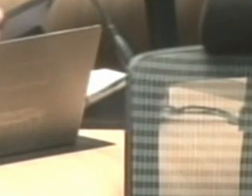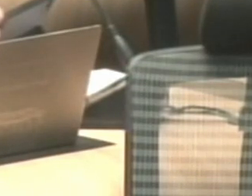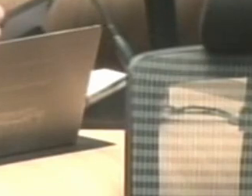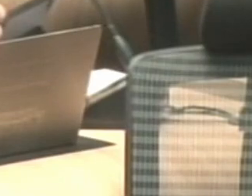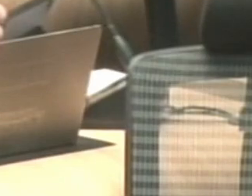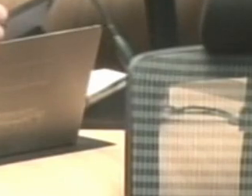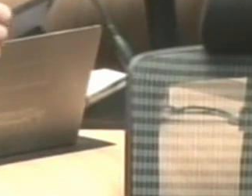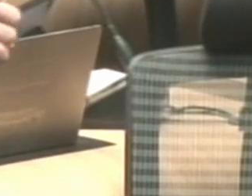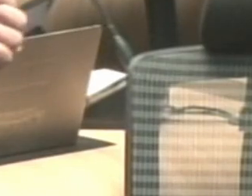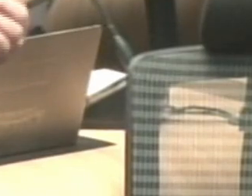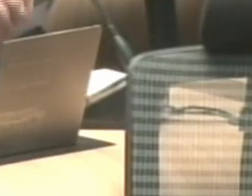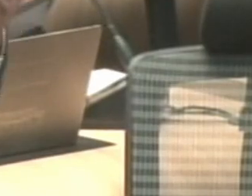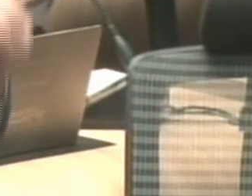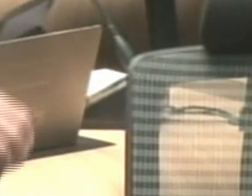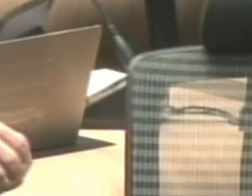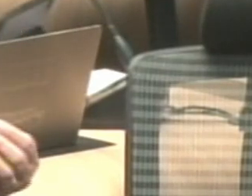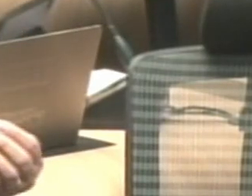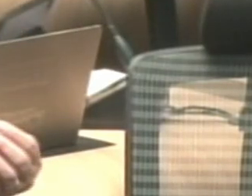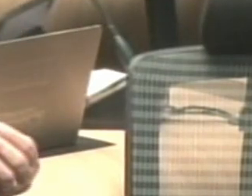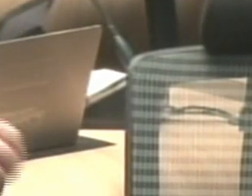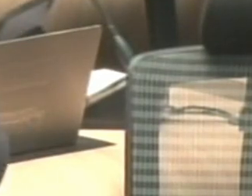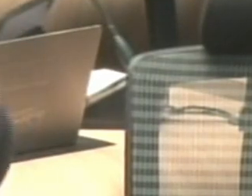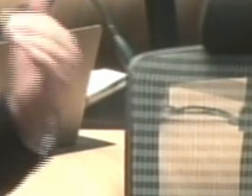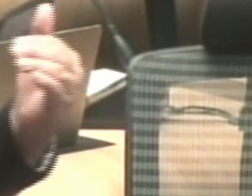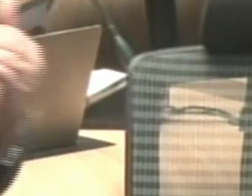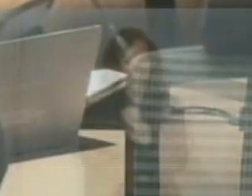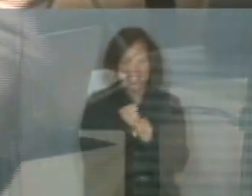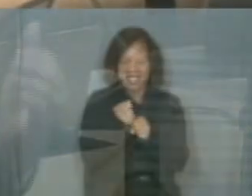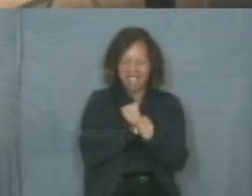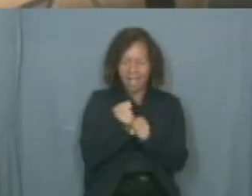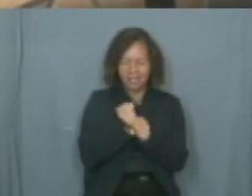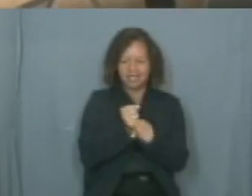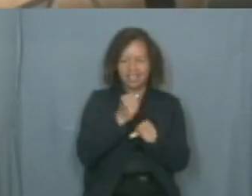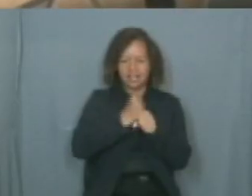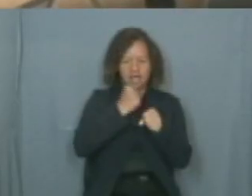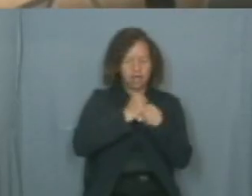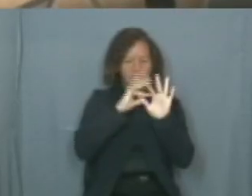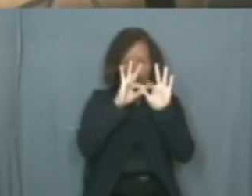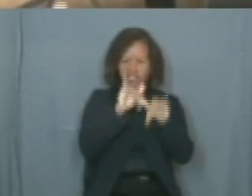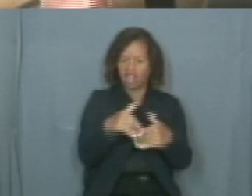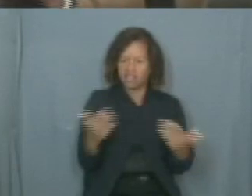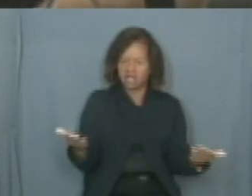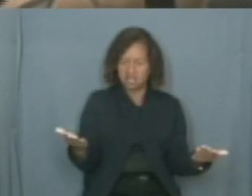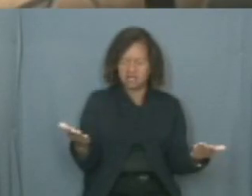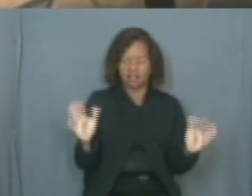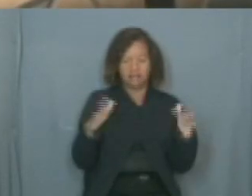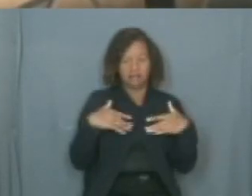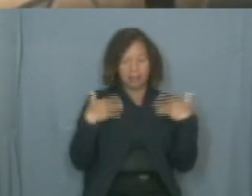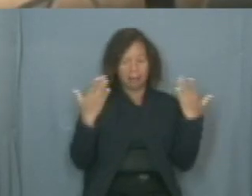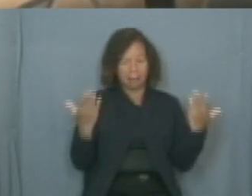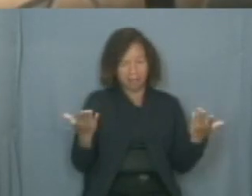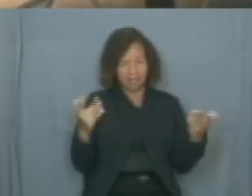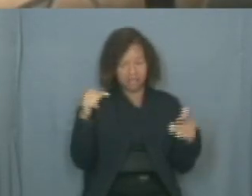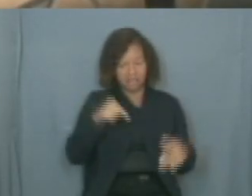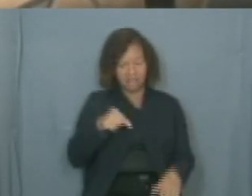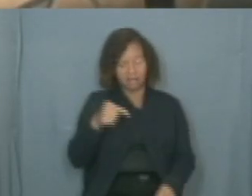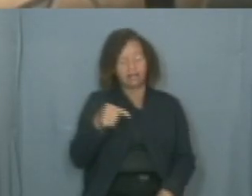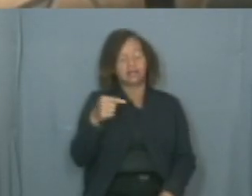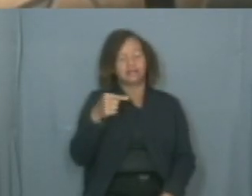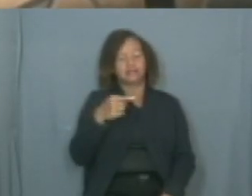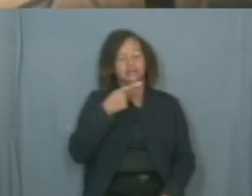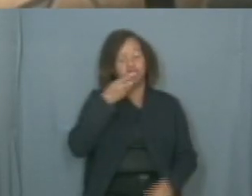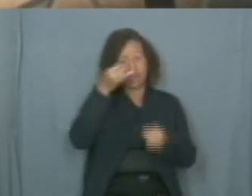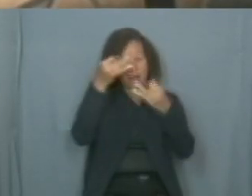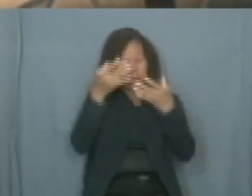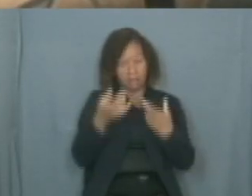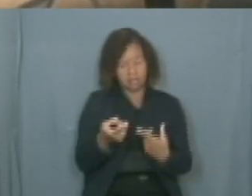container. Já fazem anos que essas obras simplesmente não acabam. De repente, fica aqui o registro